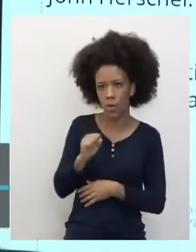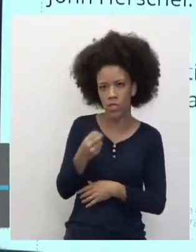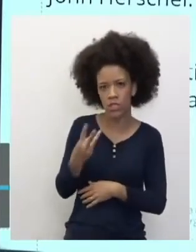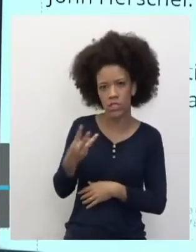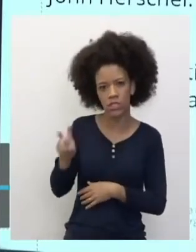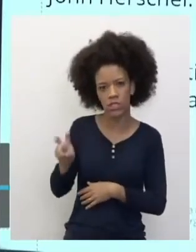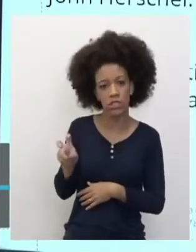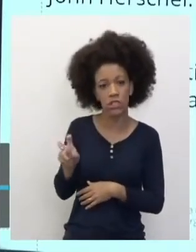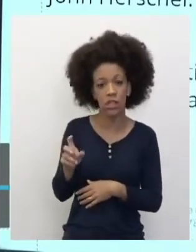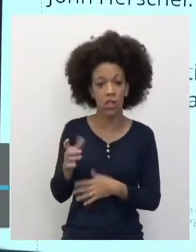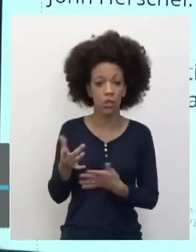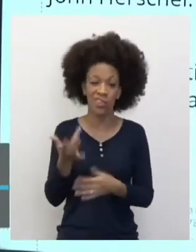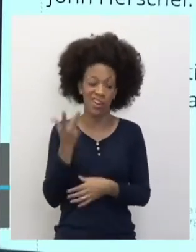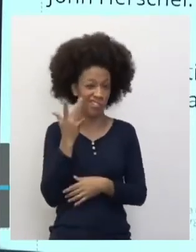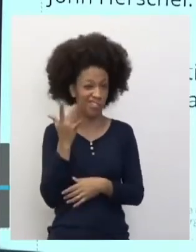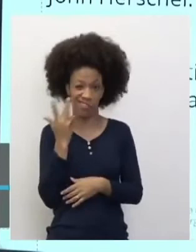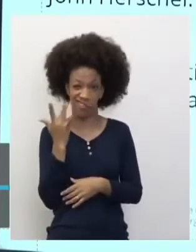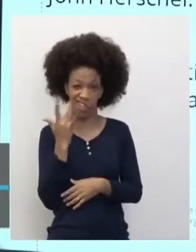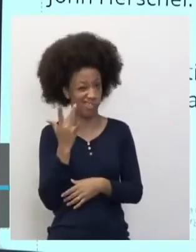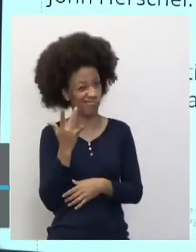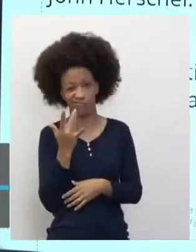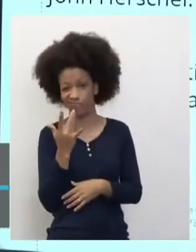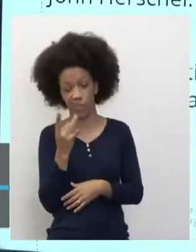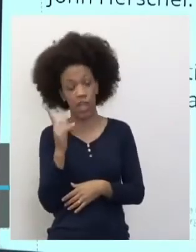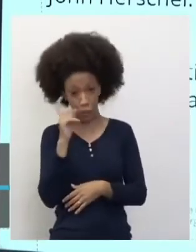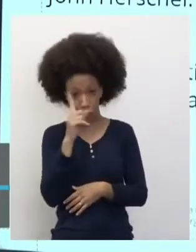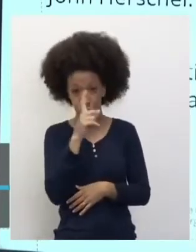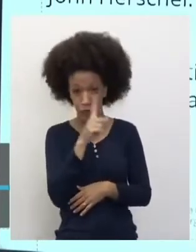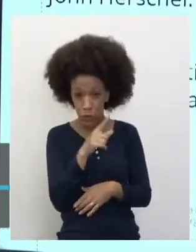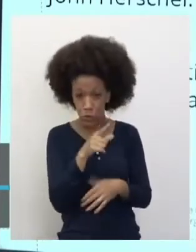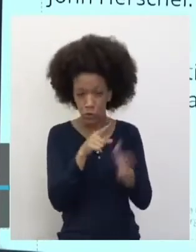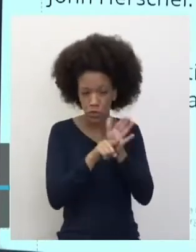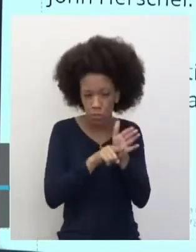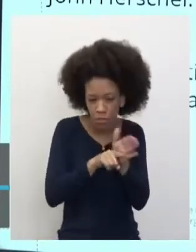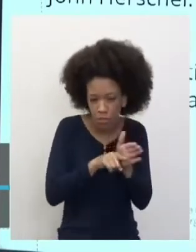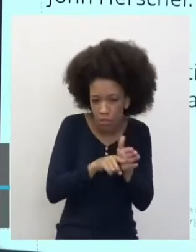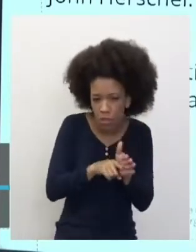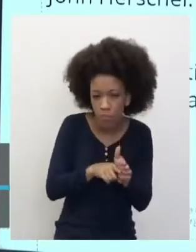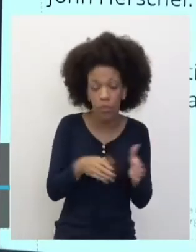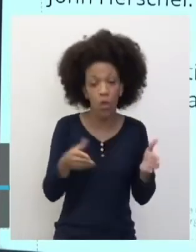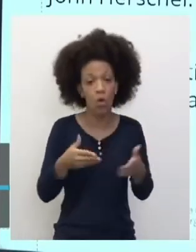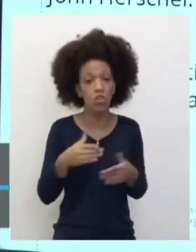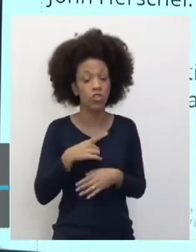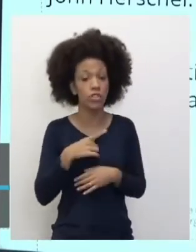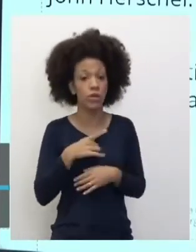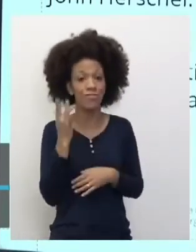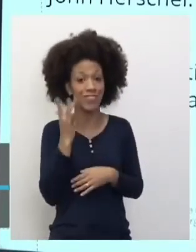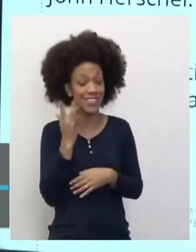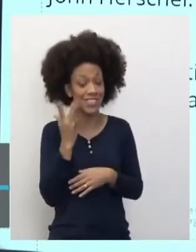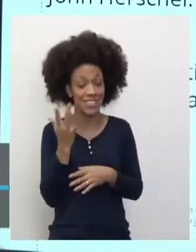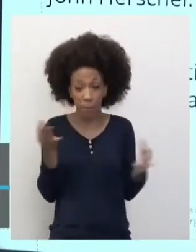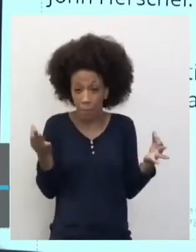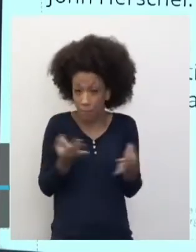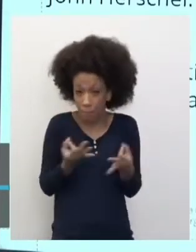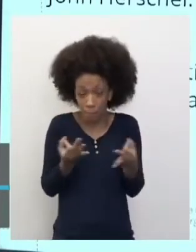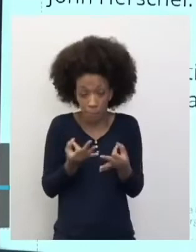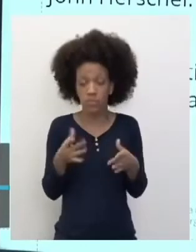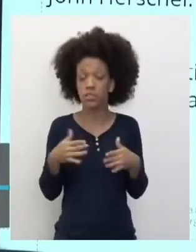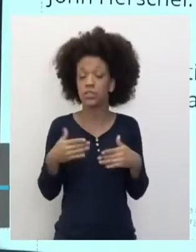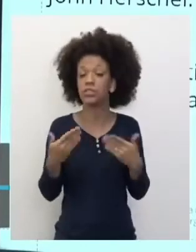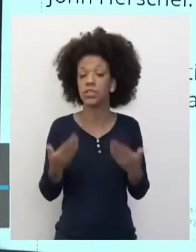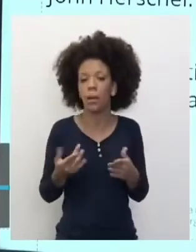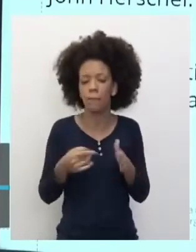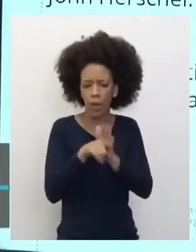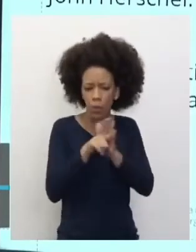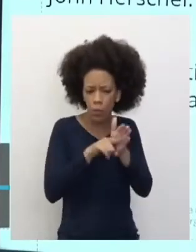Não era tão fácil checar a informação como hoje, né? De novo, hoje nós temos uma facilidade imensa, né, para